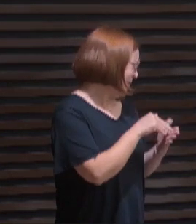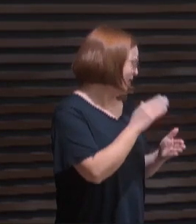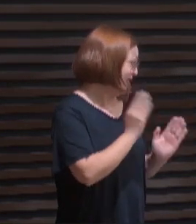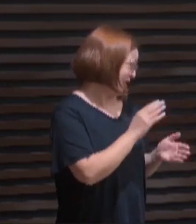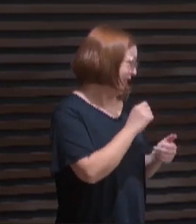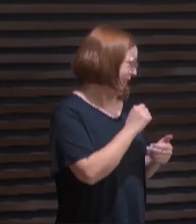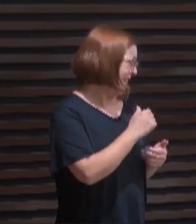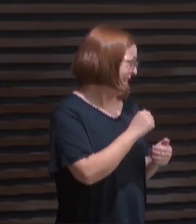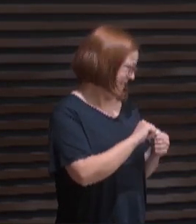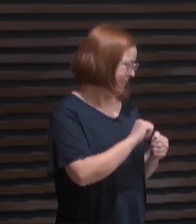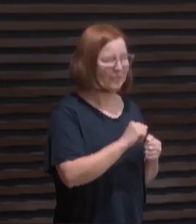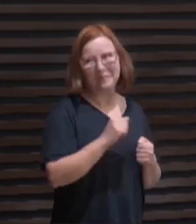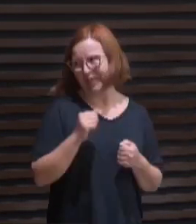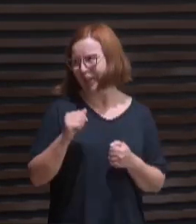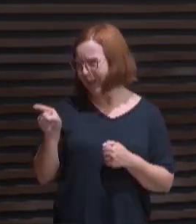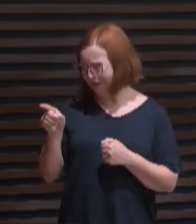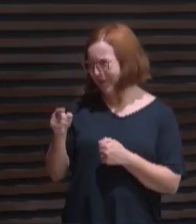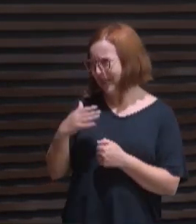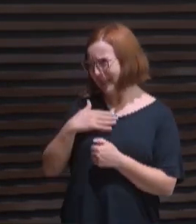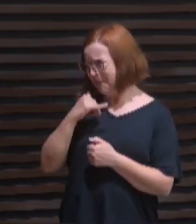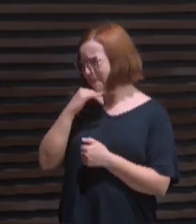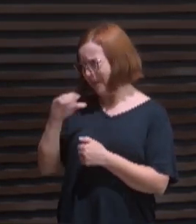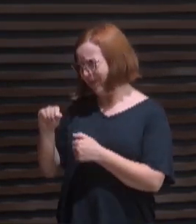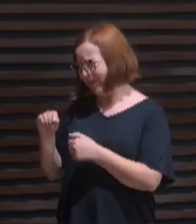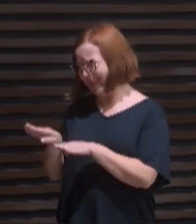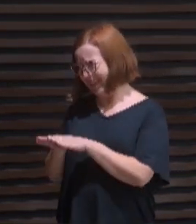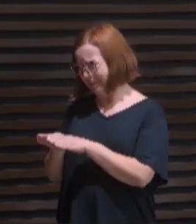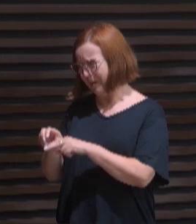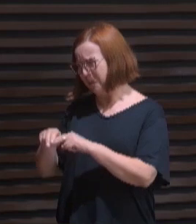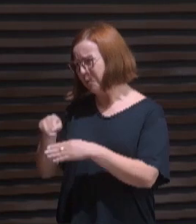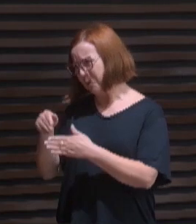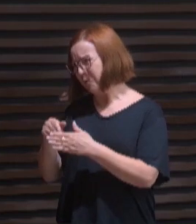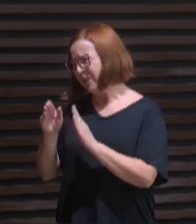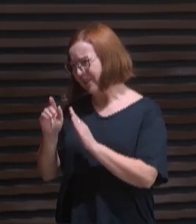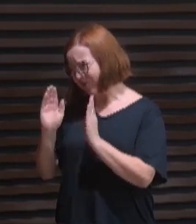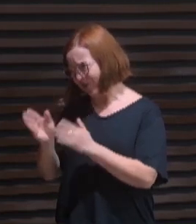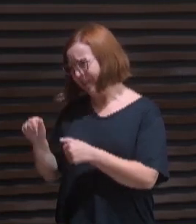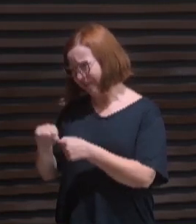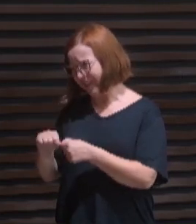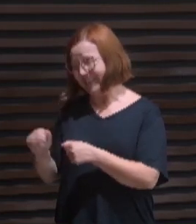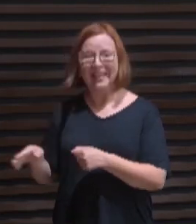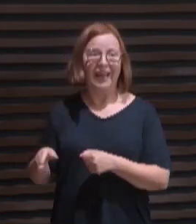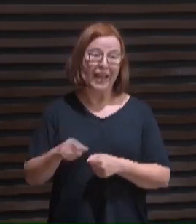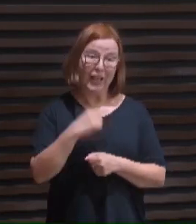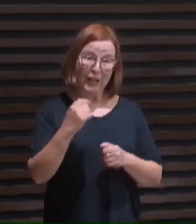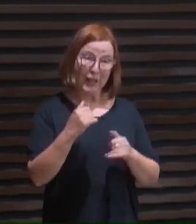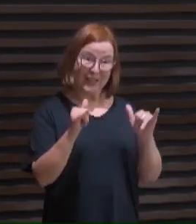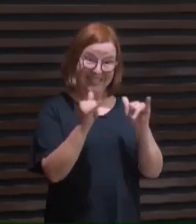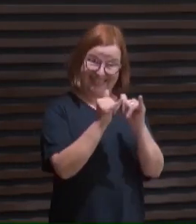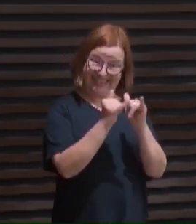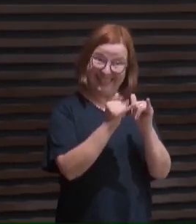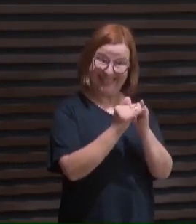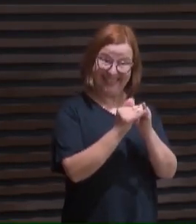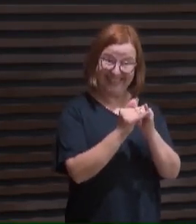E ela virou para mim e disse: e você me perdoa por tudo que eu já lhe fiz? E nós nos perdoamos ali, e eu